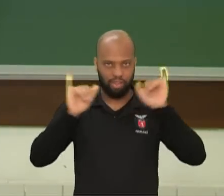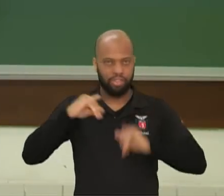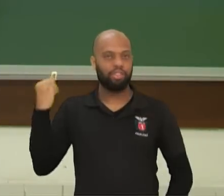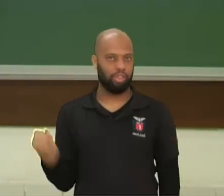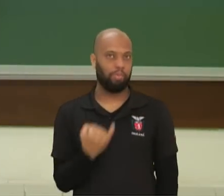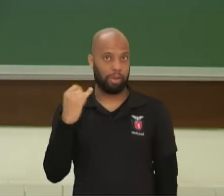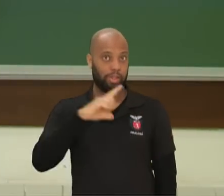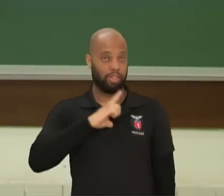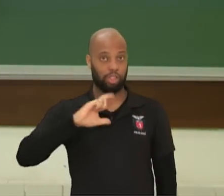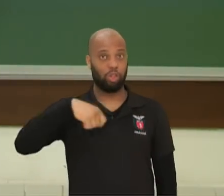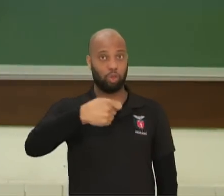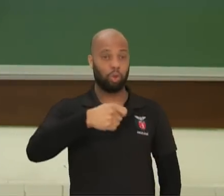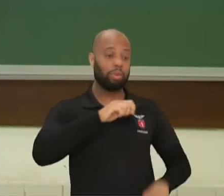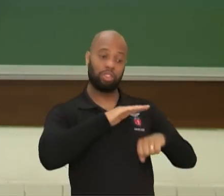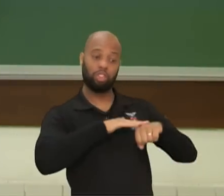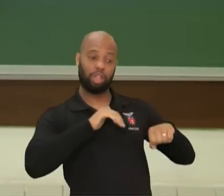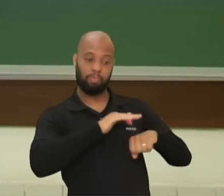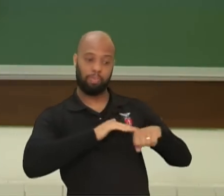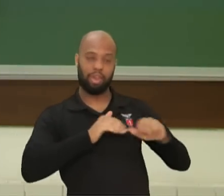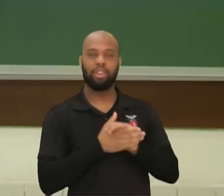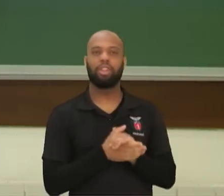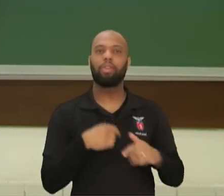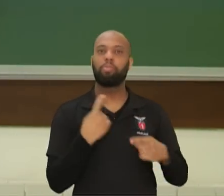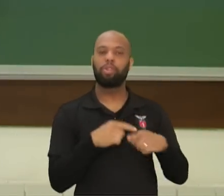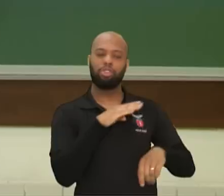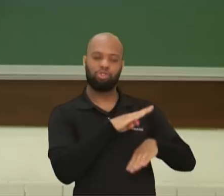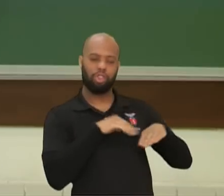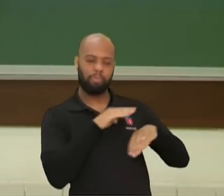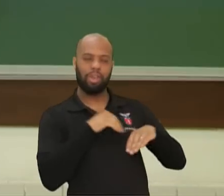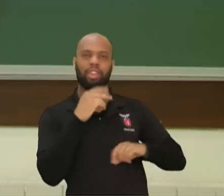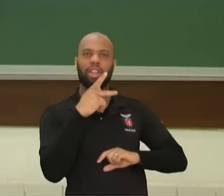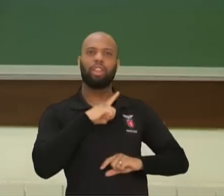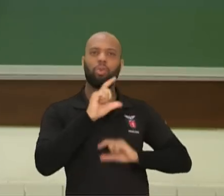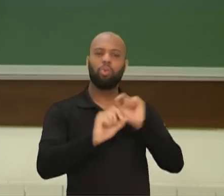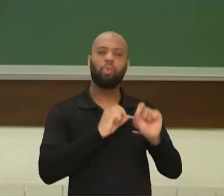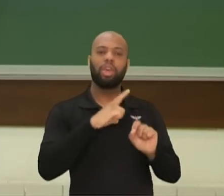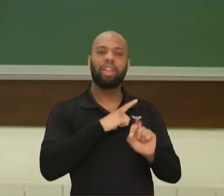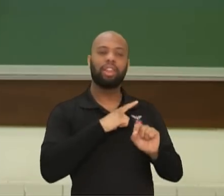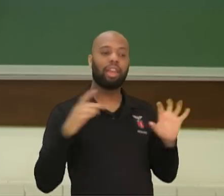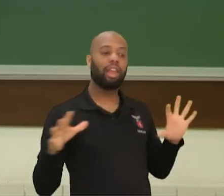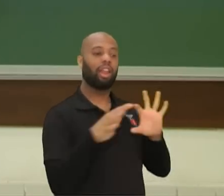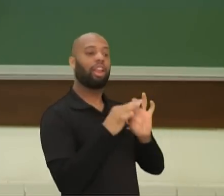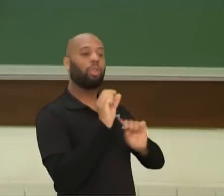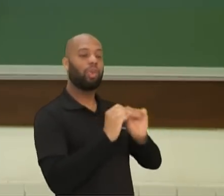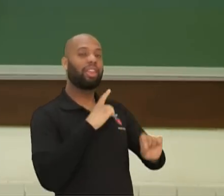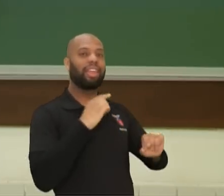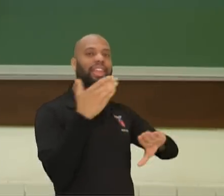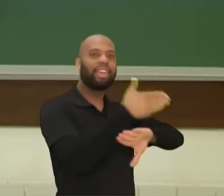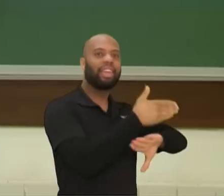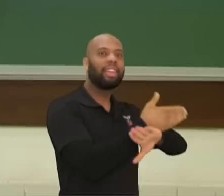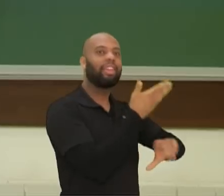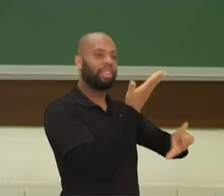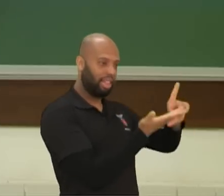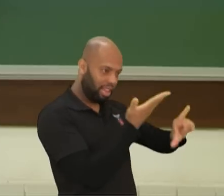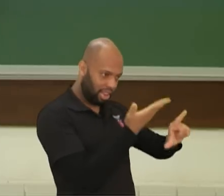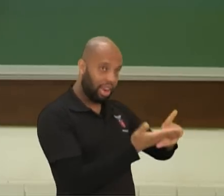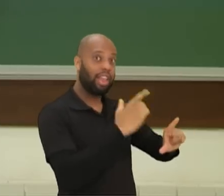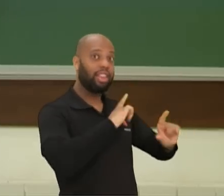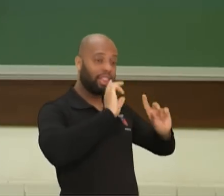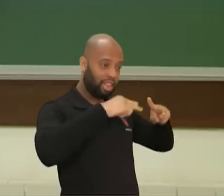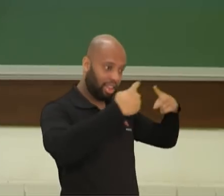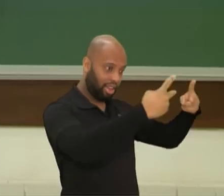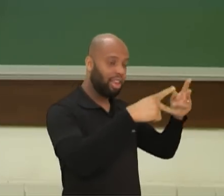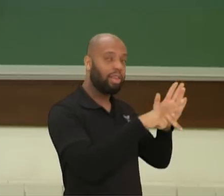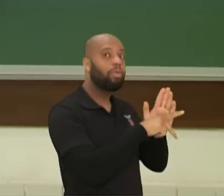em relação à chamada, tá bom? A chamada de vocês está relacionada aí com o acesso de vocês lá